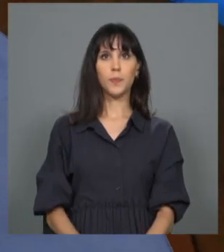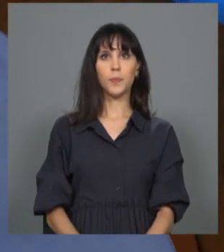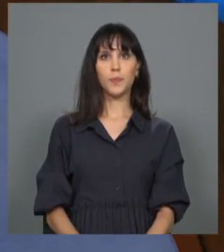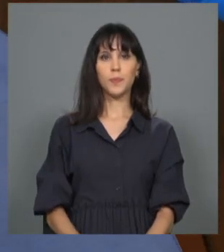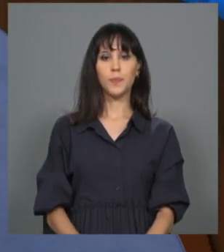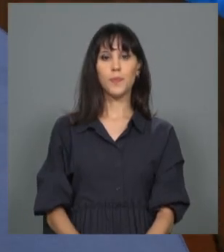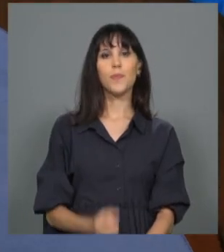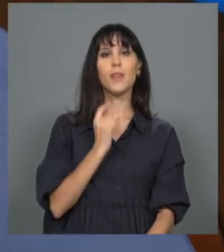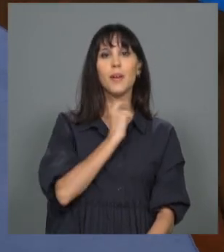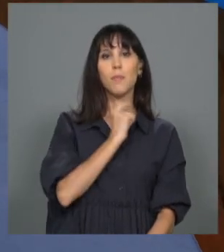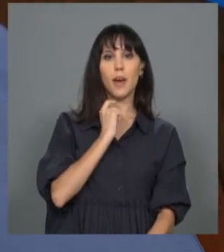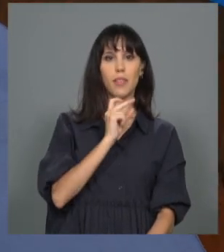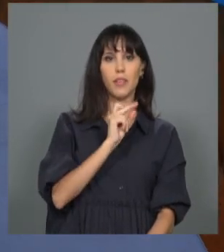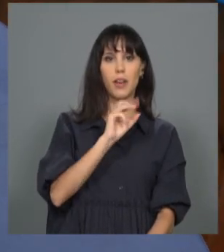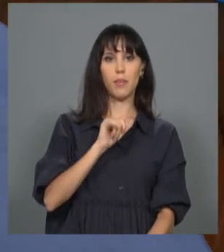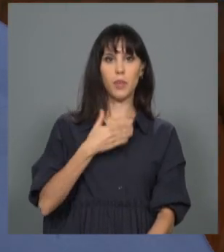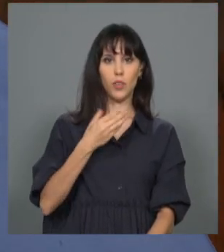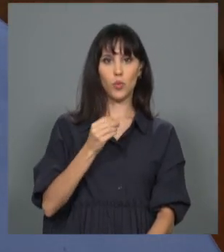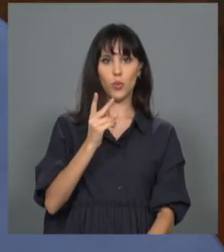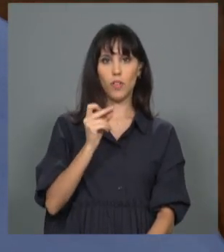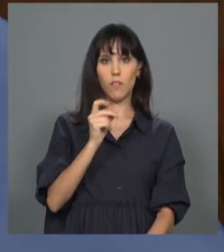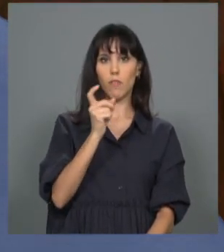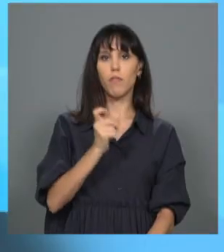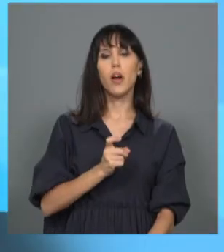Padre Armindo Vaz, que juízo é feito aqui?